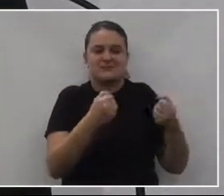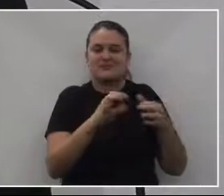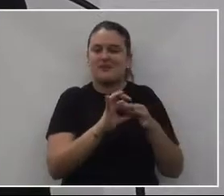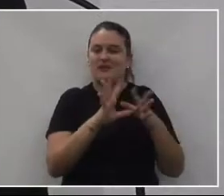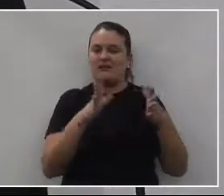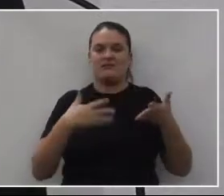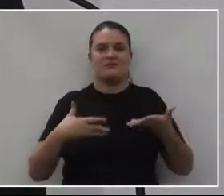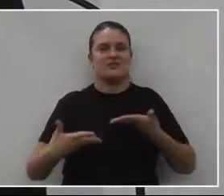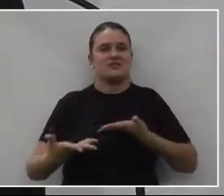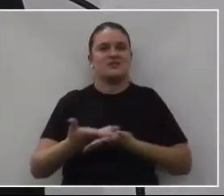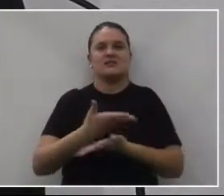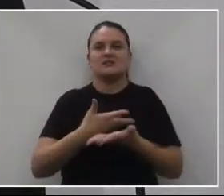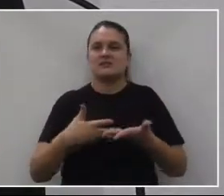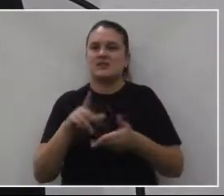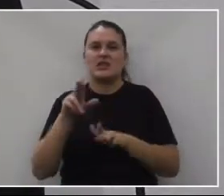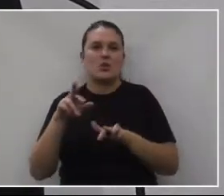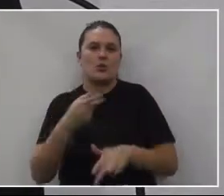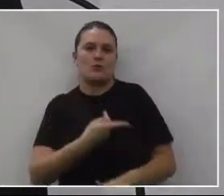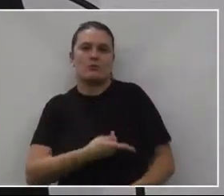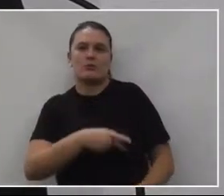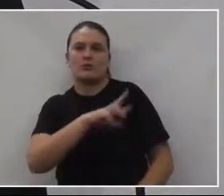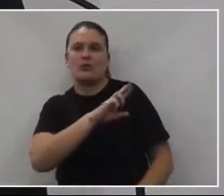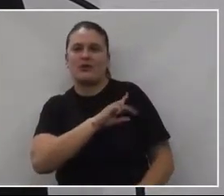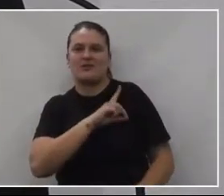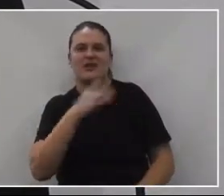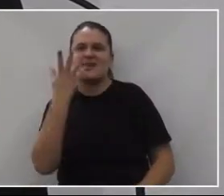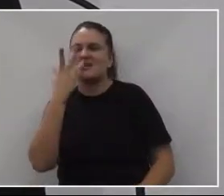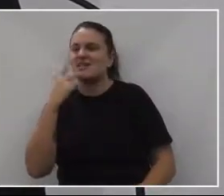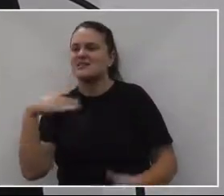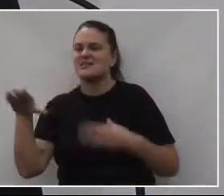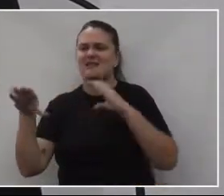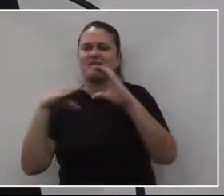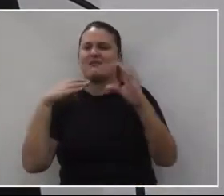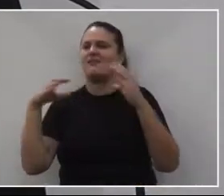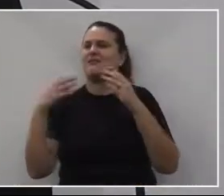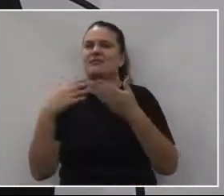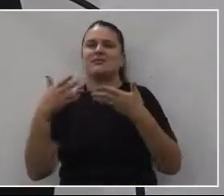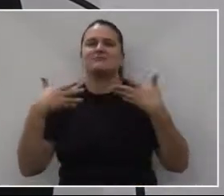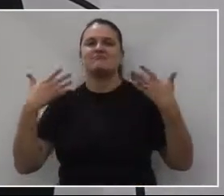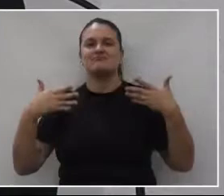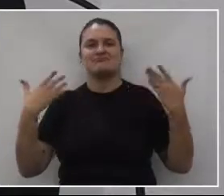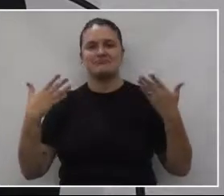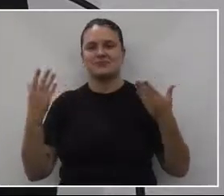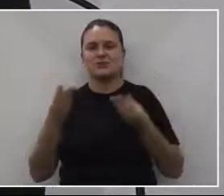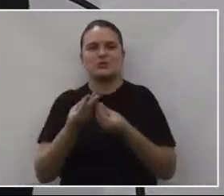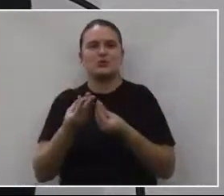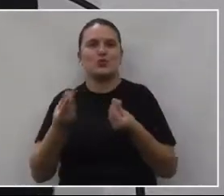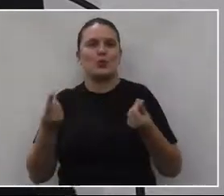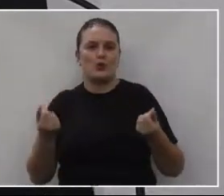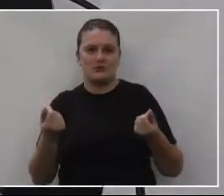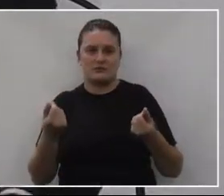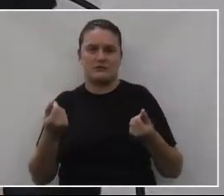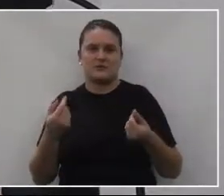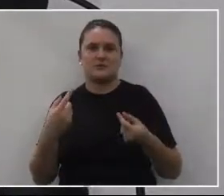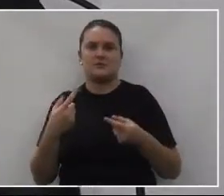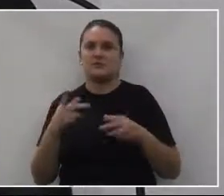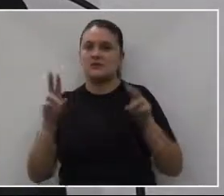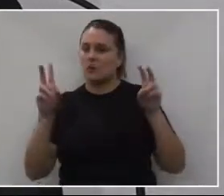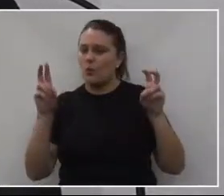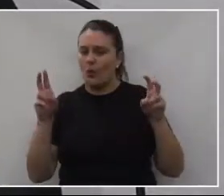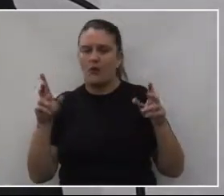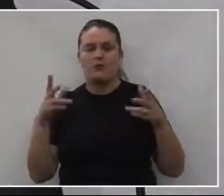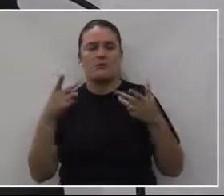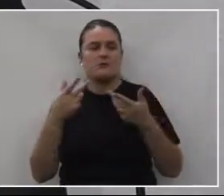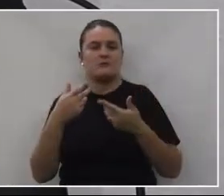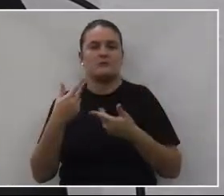público do ProERD, né? Aquela criançada cantando no final lá, não precisa dizer mais nada, né? Aquilo é abordado de uma forma ali que fecha